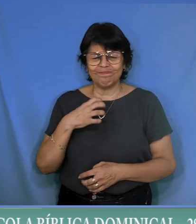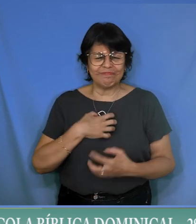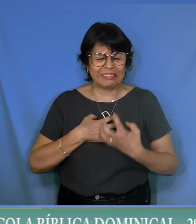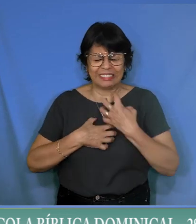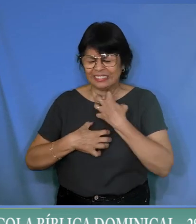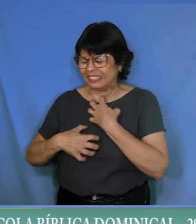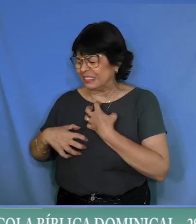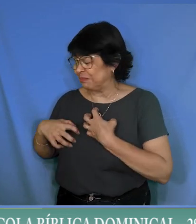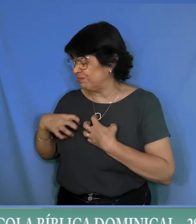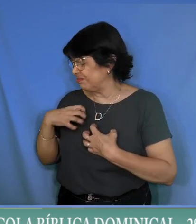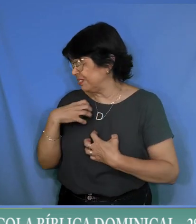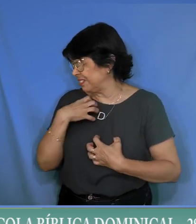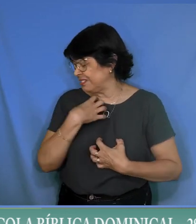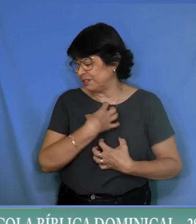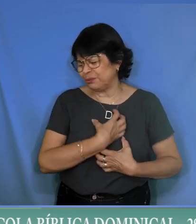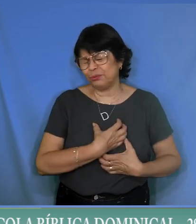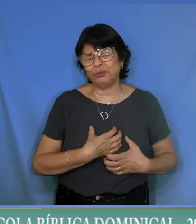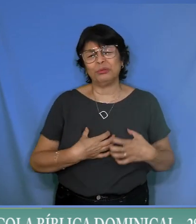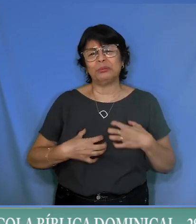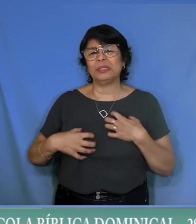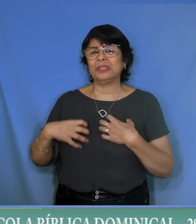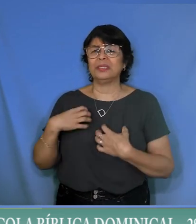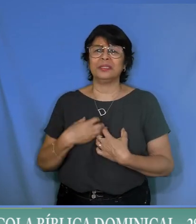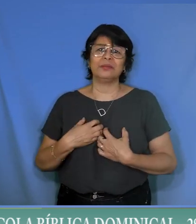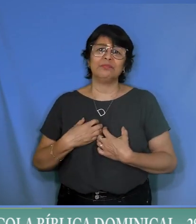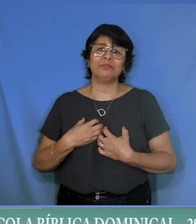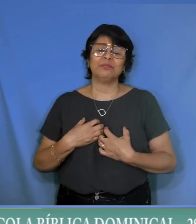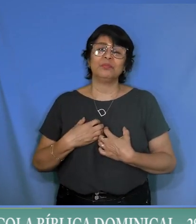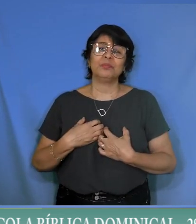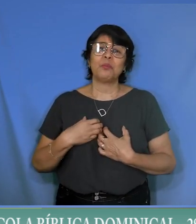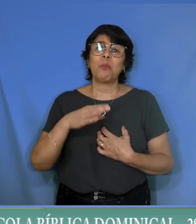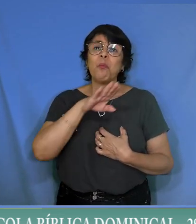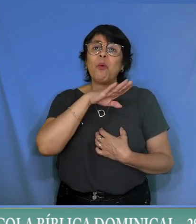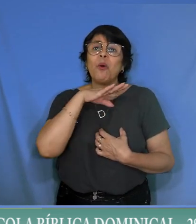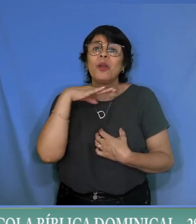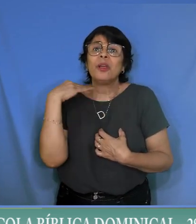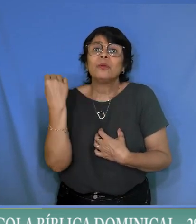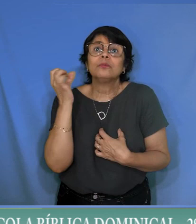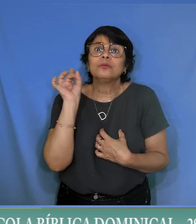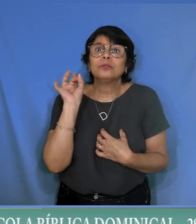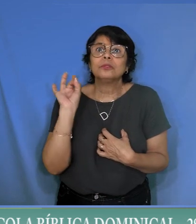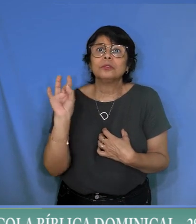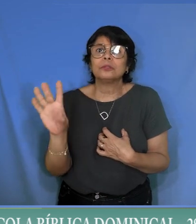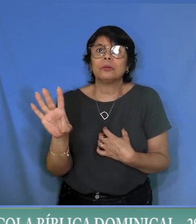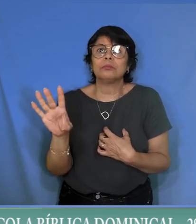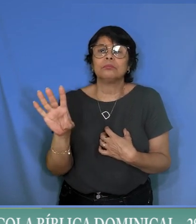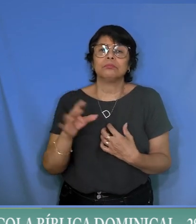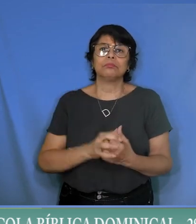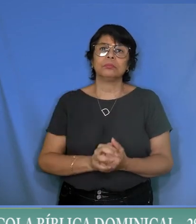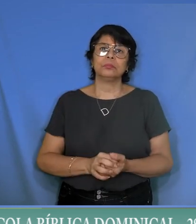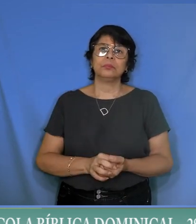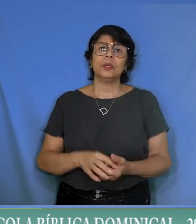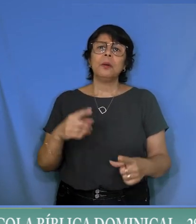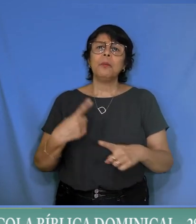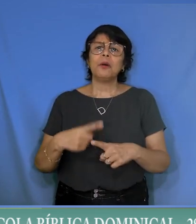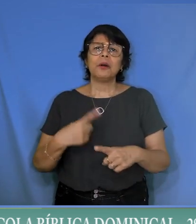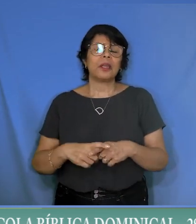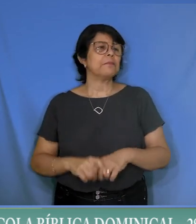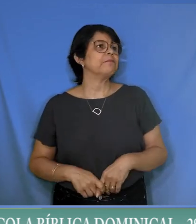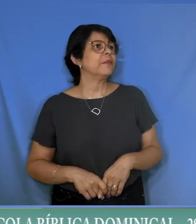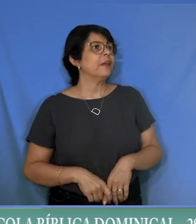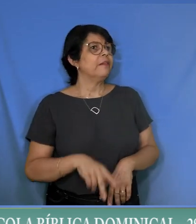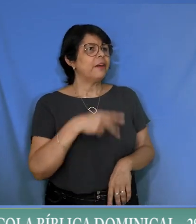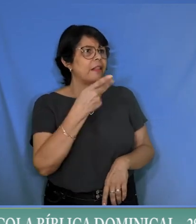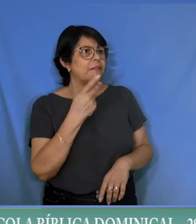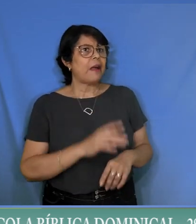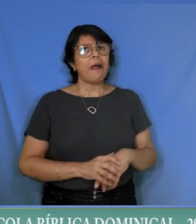e amargurado com a vida. Pastores que falam: quando eu fui pastor naquela igreja, nós compramos um sítio, eu